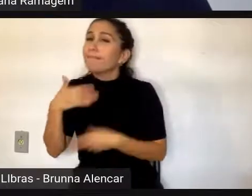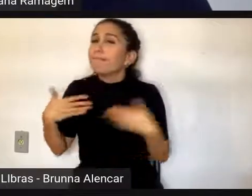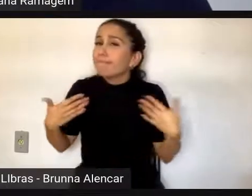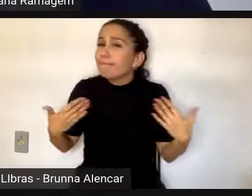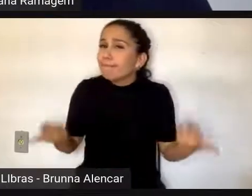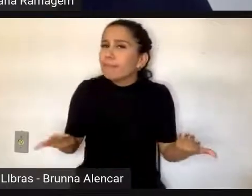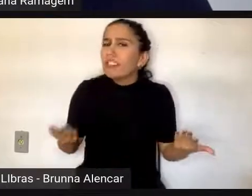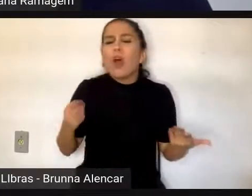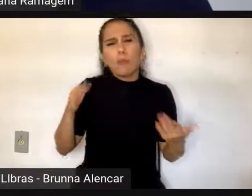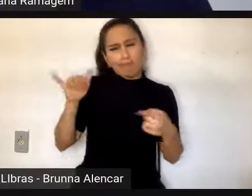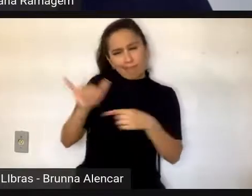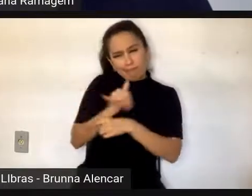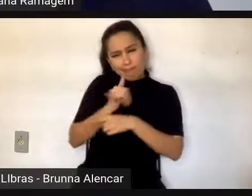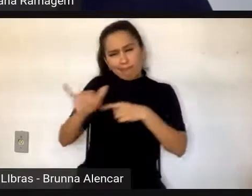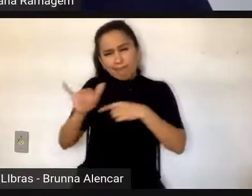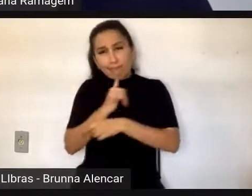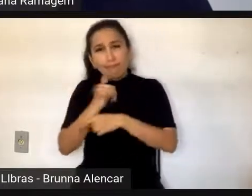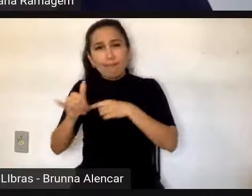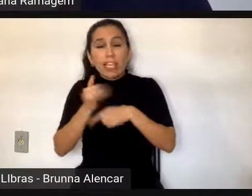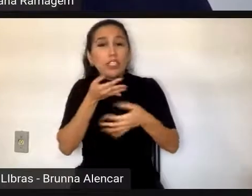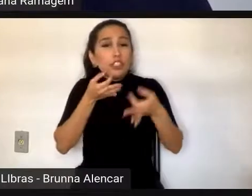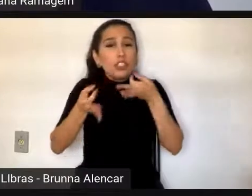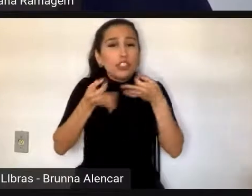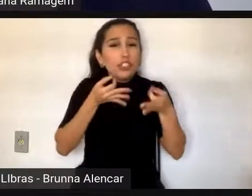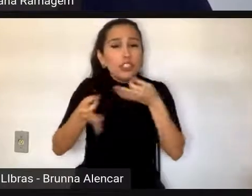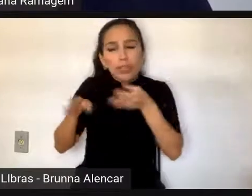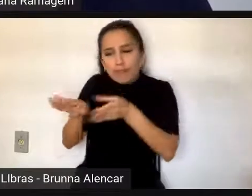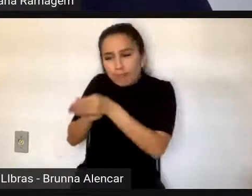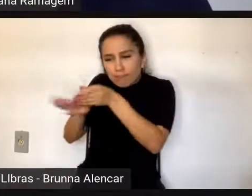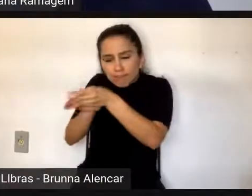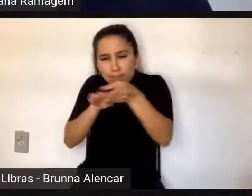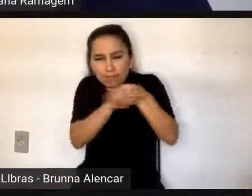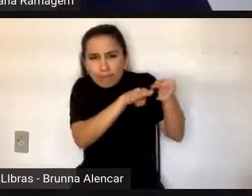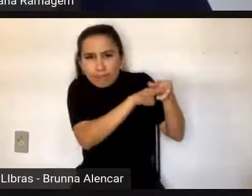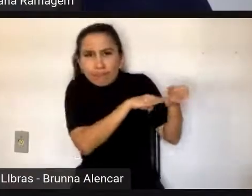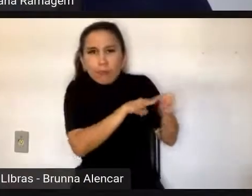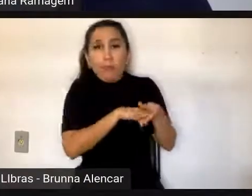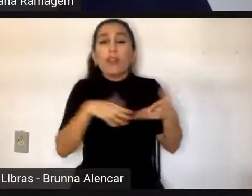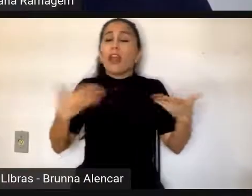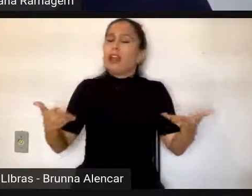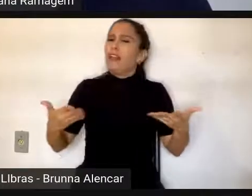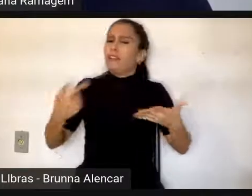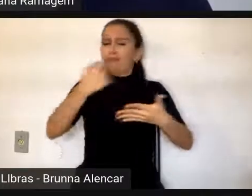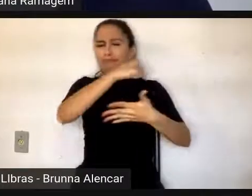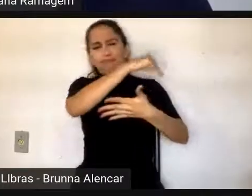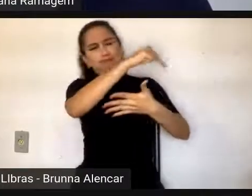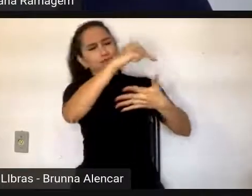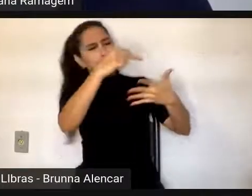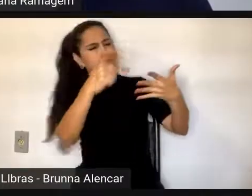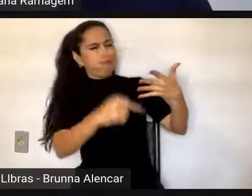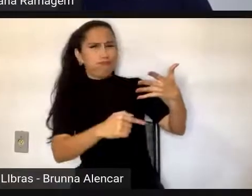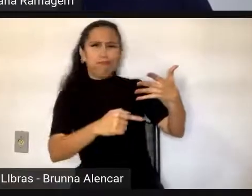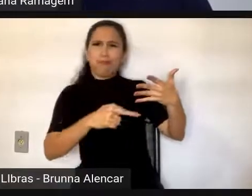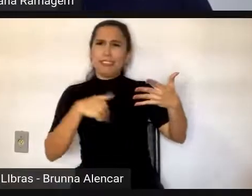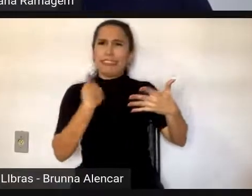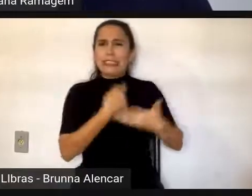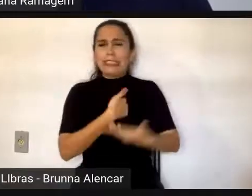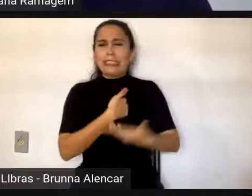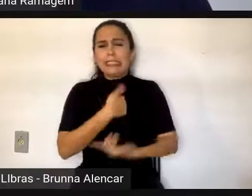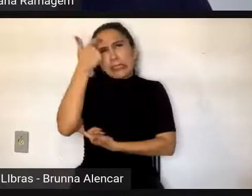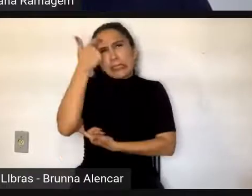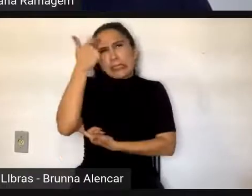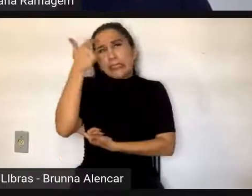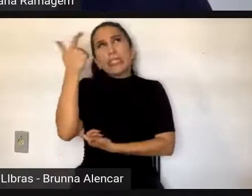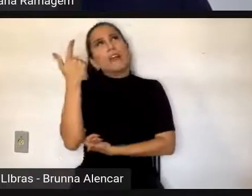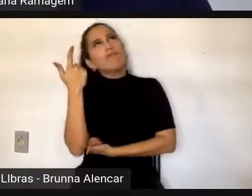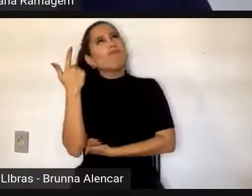são estratégias, claro, a gente tem que avaliar, tem muita coisa que a gente precisa avaliar individualmente, tá? Que assim, a